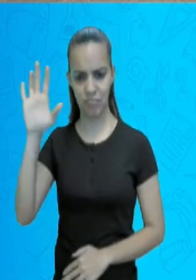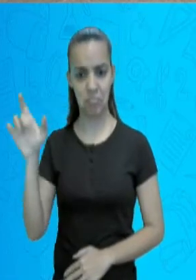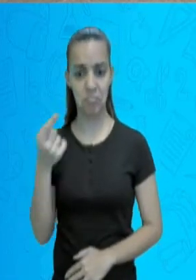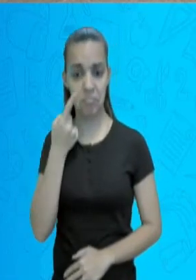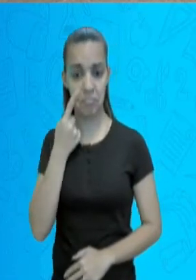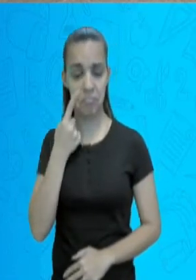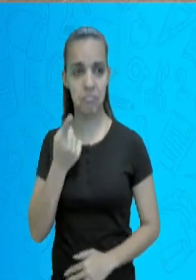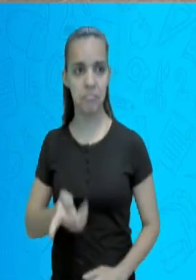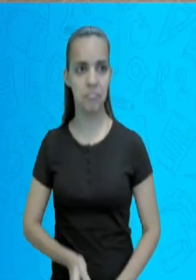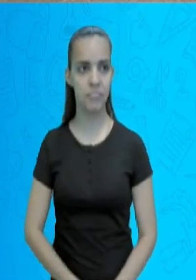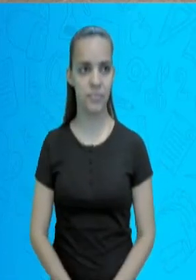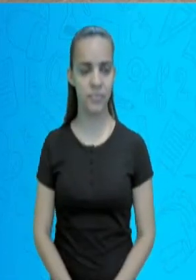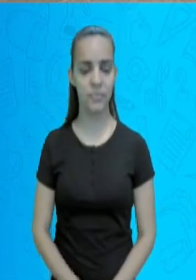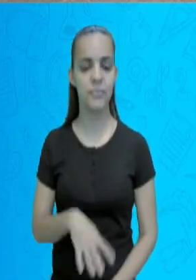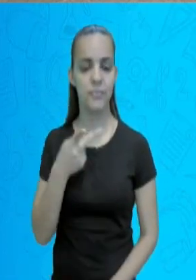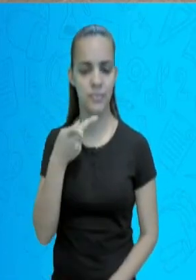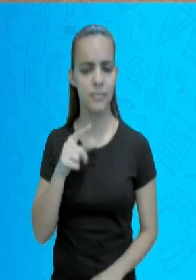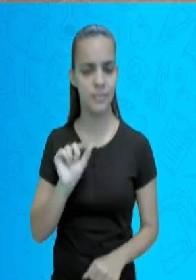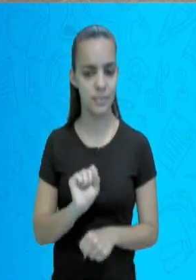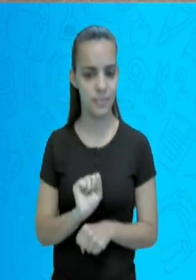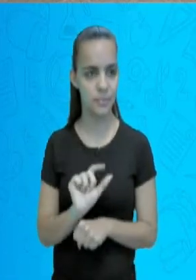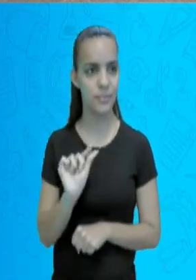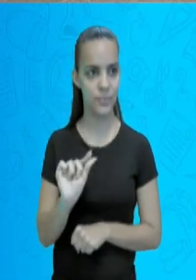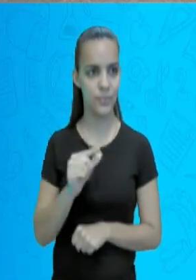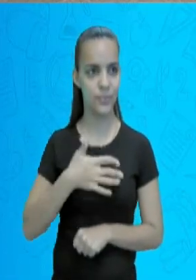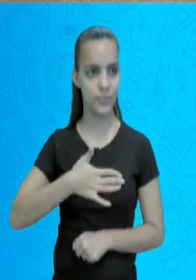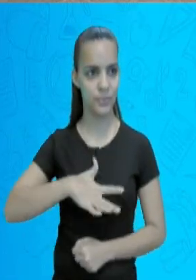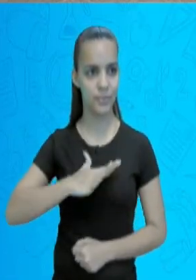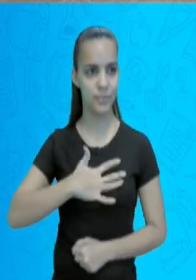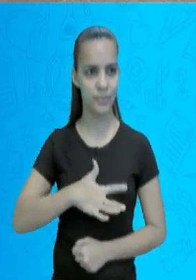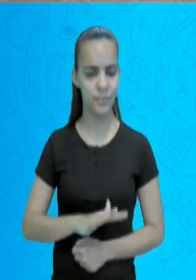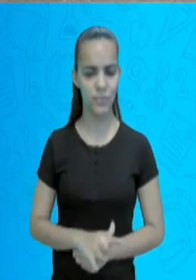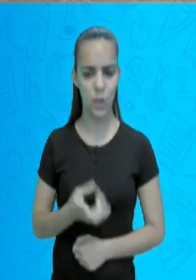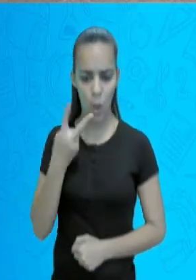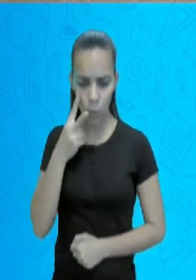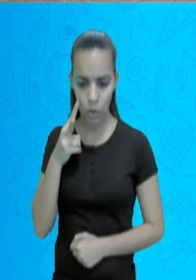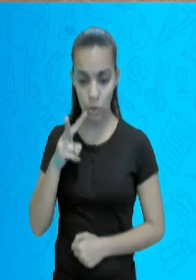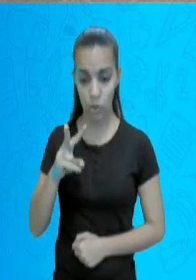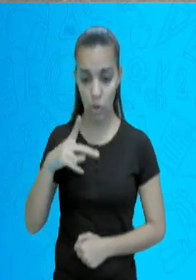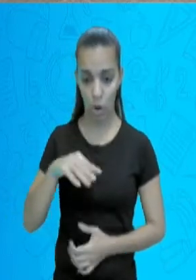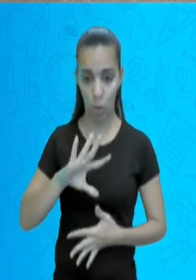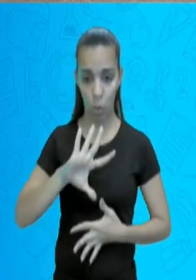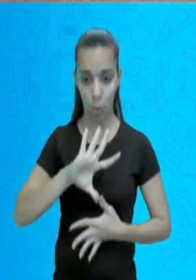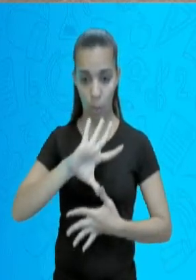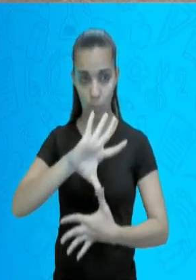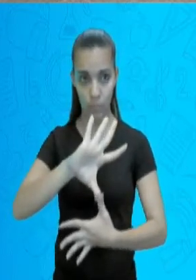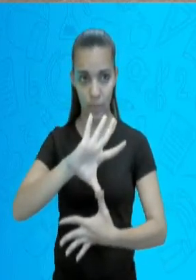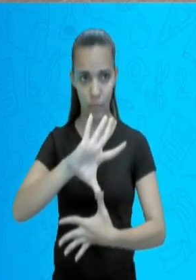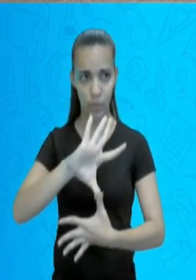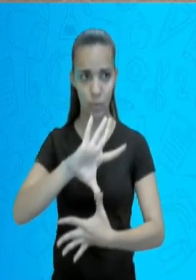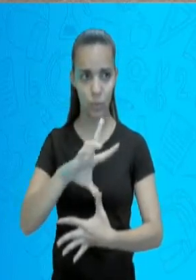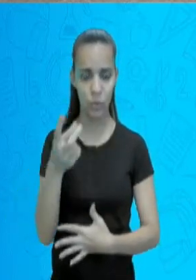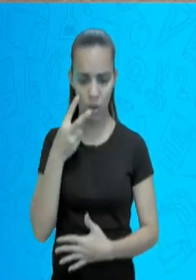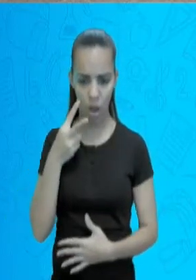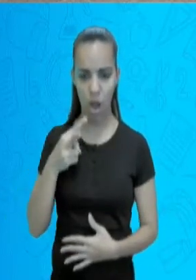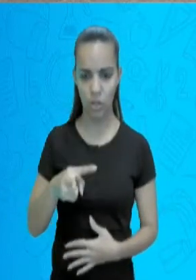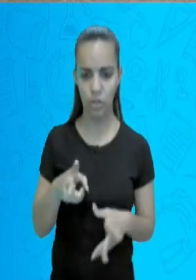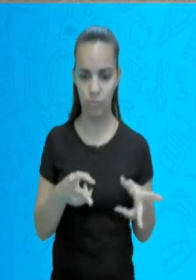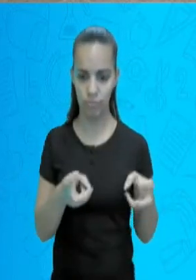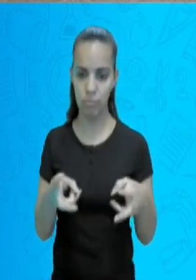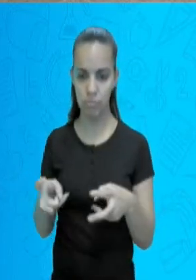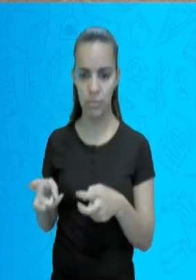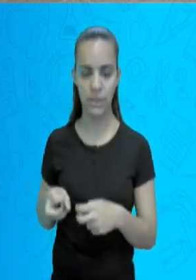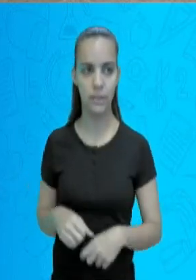falar sobre isso. Realmente. Quando nós olhamos no mapa mundi, nós observamos esta situação,